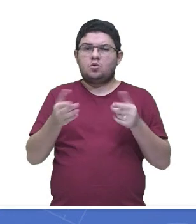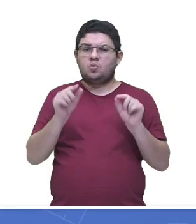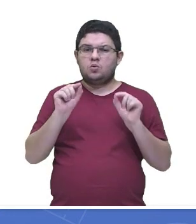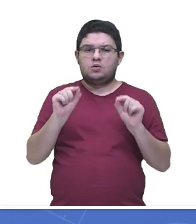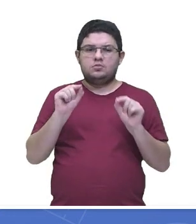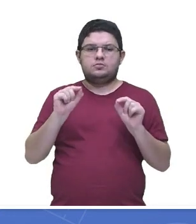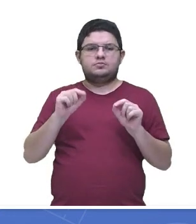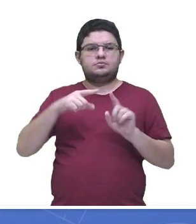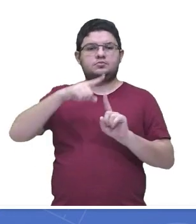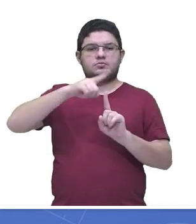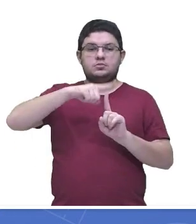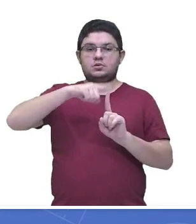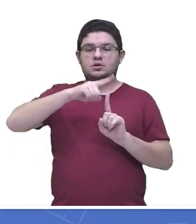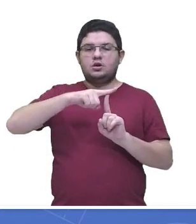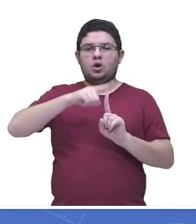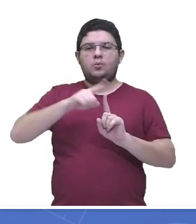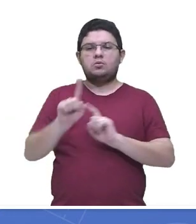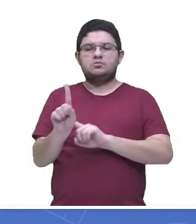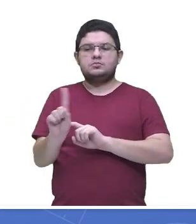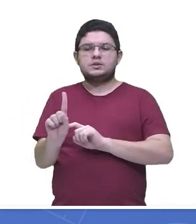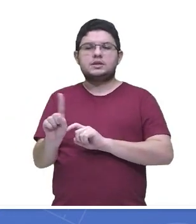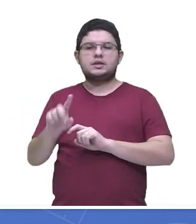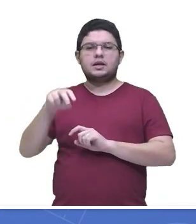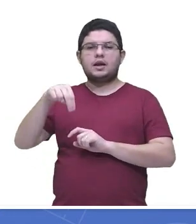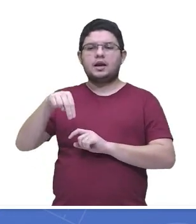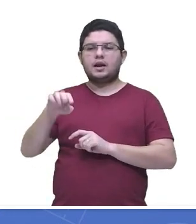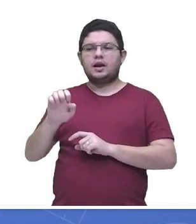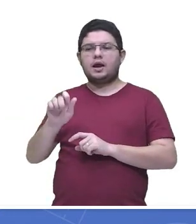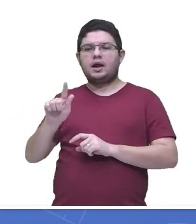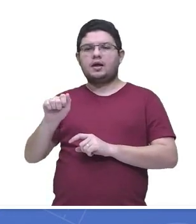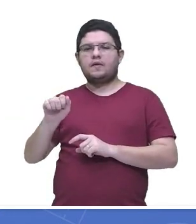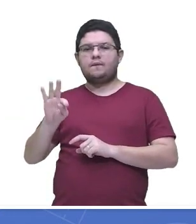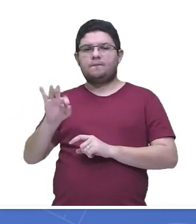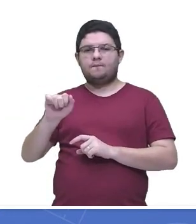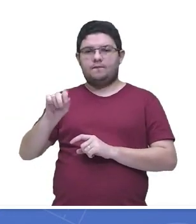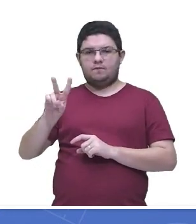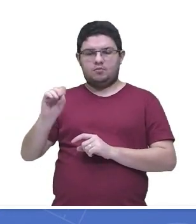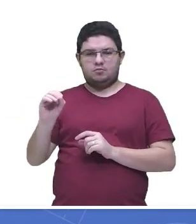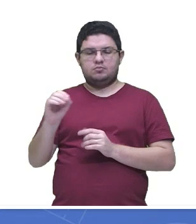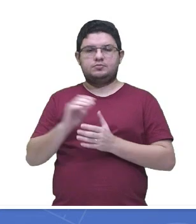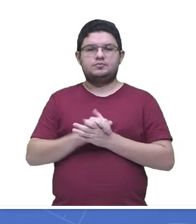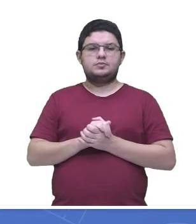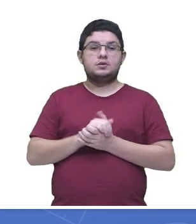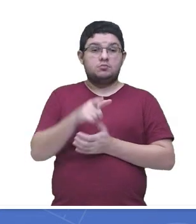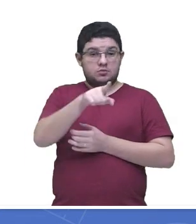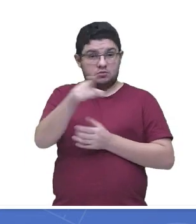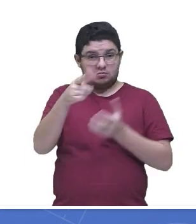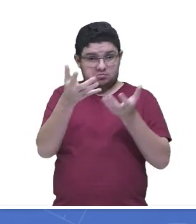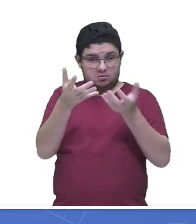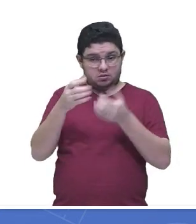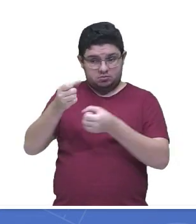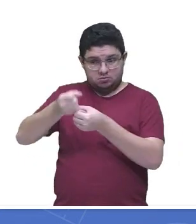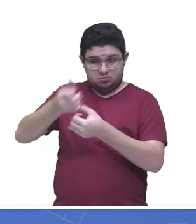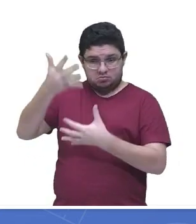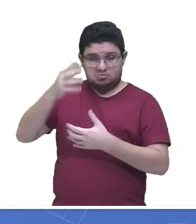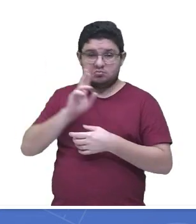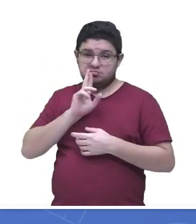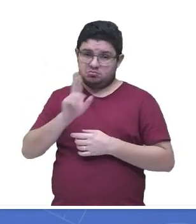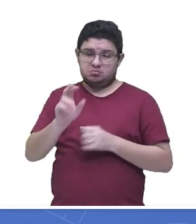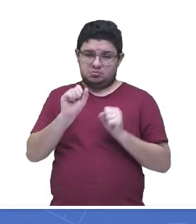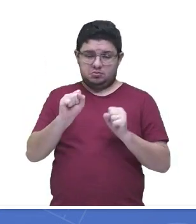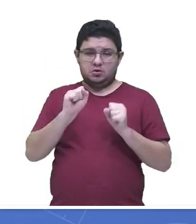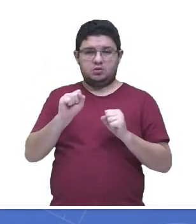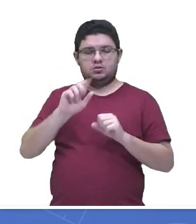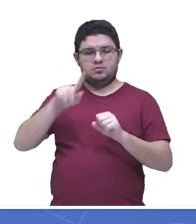vocês quiserem responder ali no chat, podem responder, ok? Depois eu dou uma olhadinha. Observem que eu tenho agora